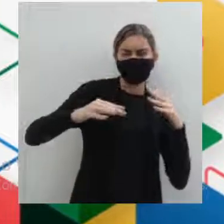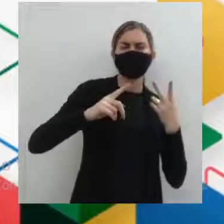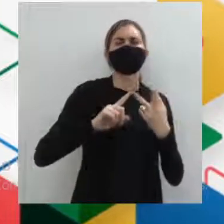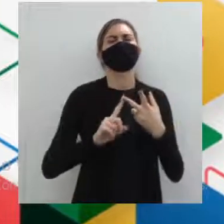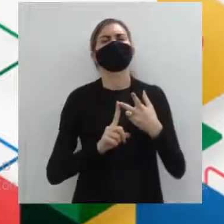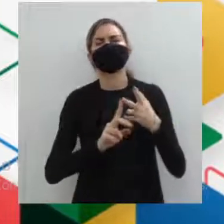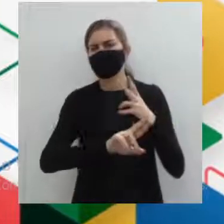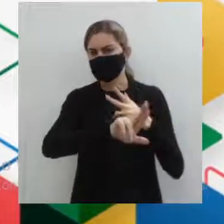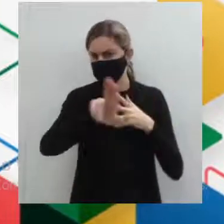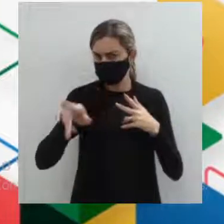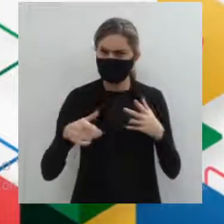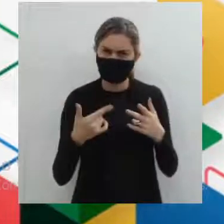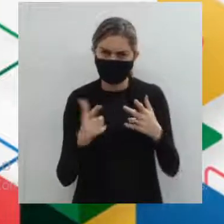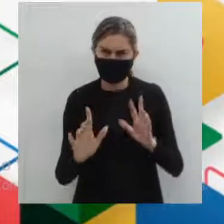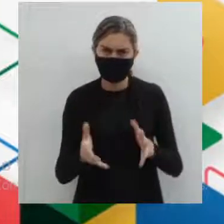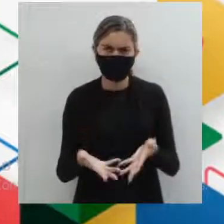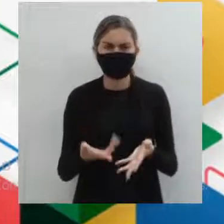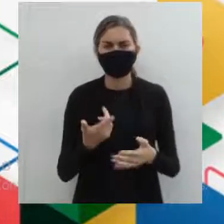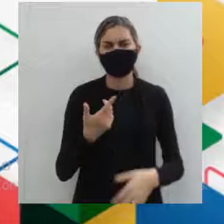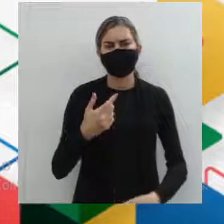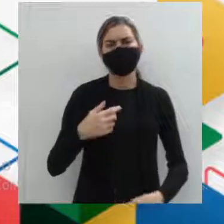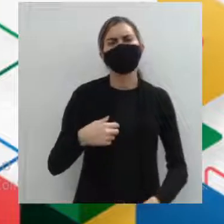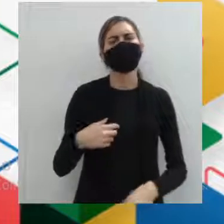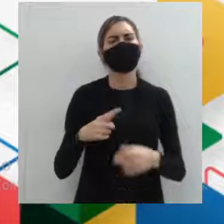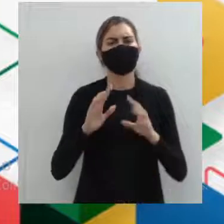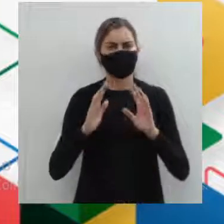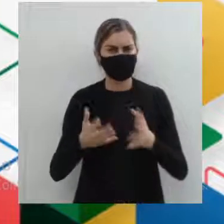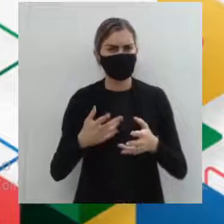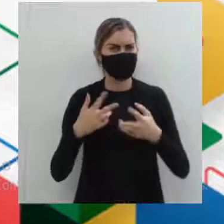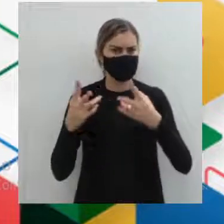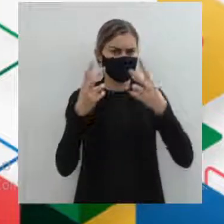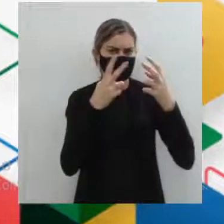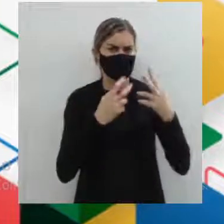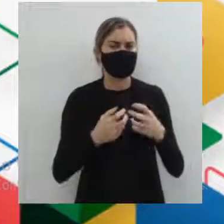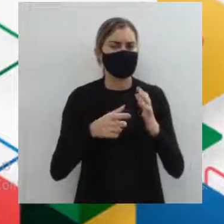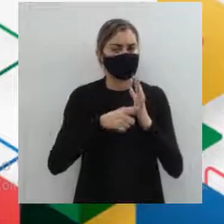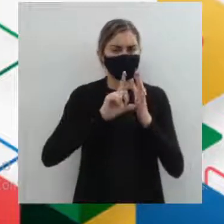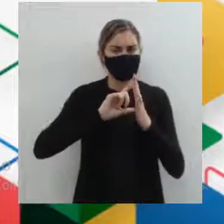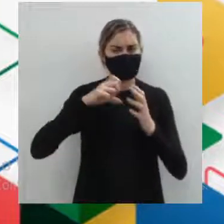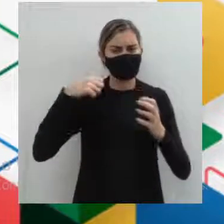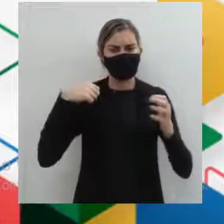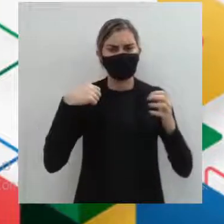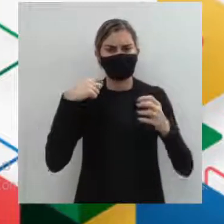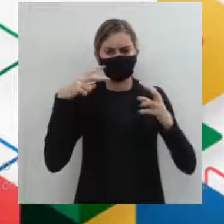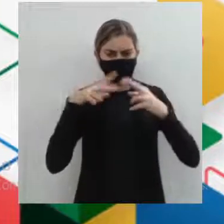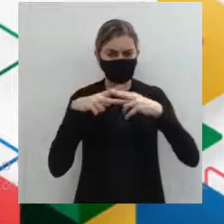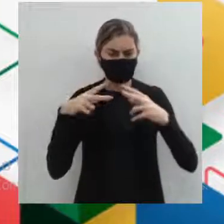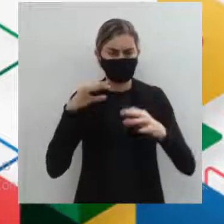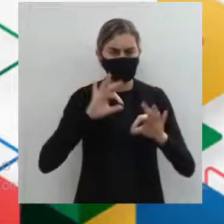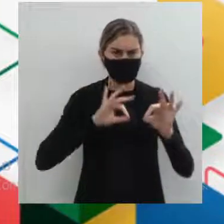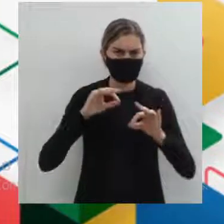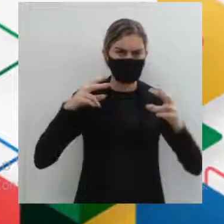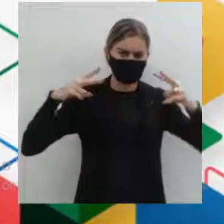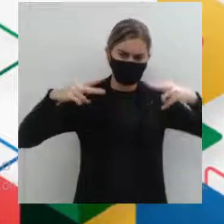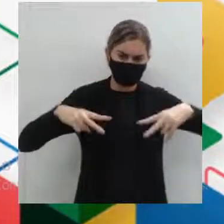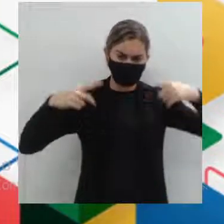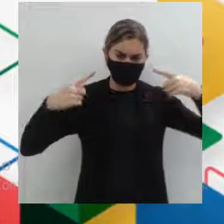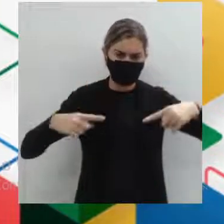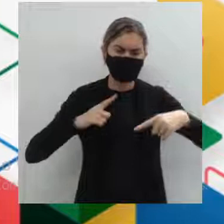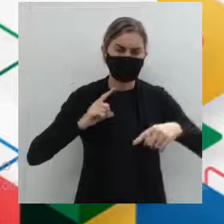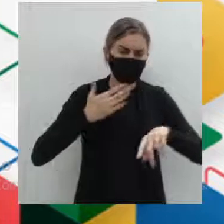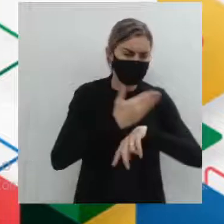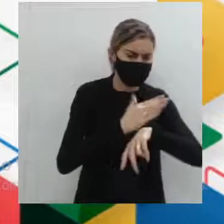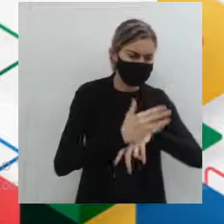jiu-jitsu e outras lutas aí, muay thai. Você percebe que antes da luta tem aquele preparo, né, do